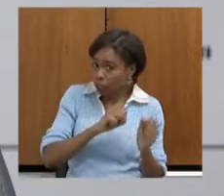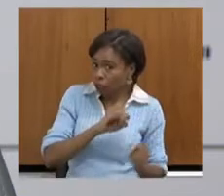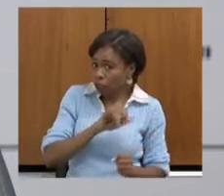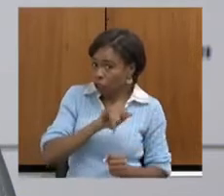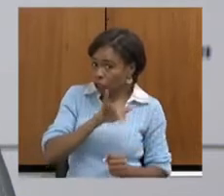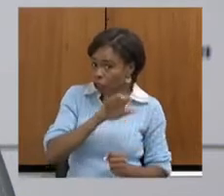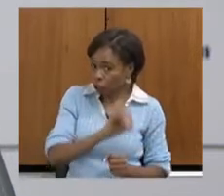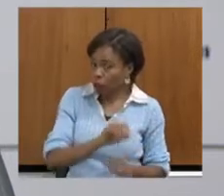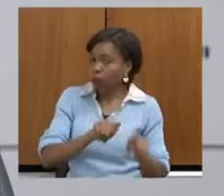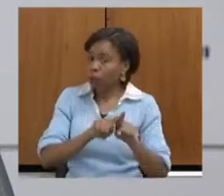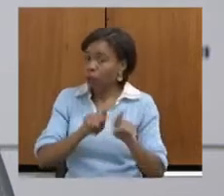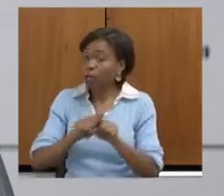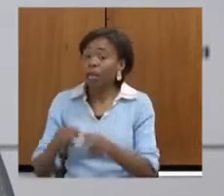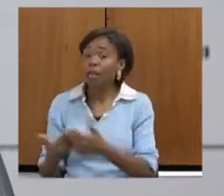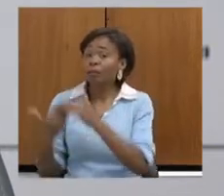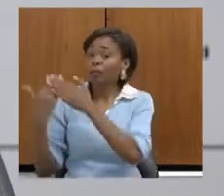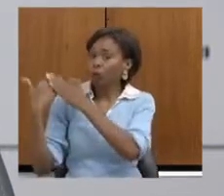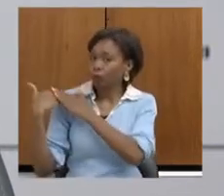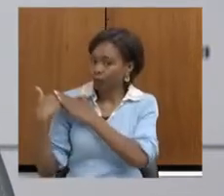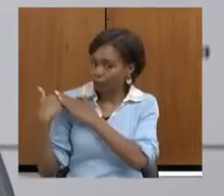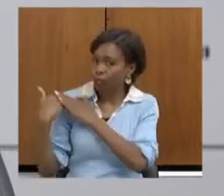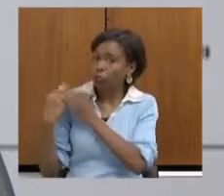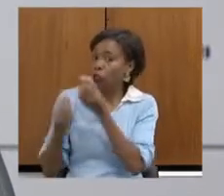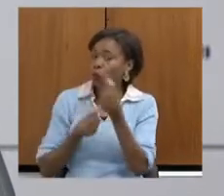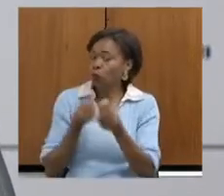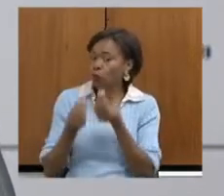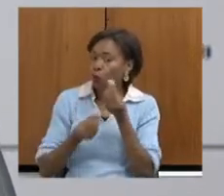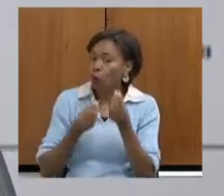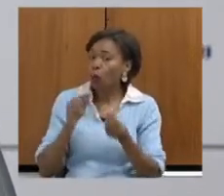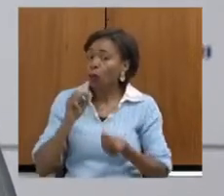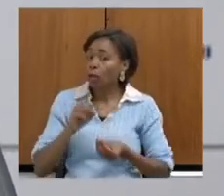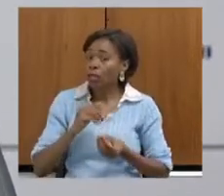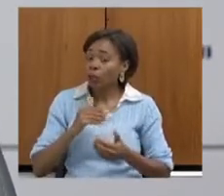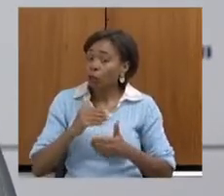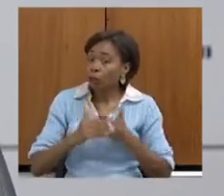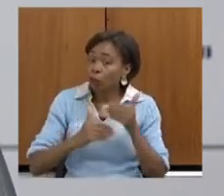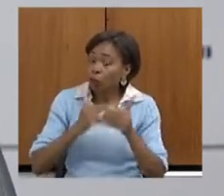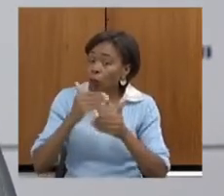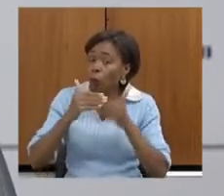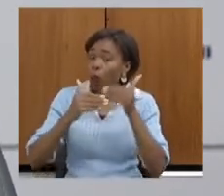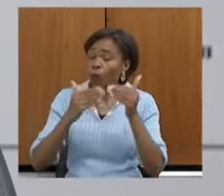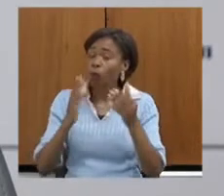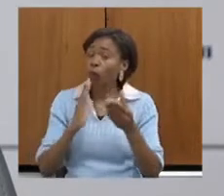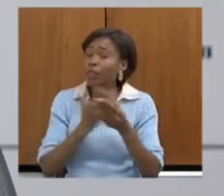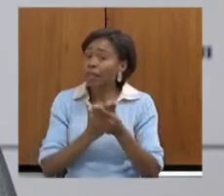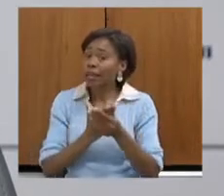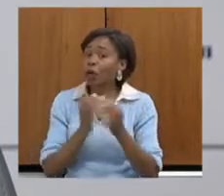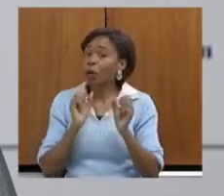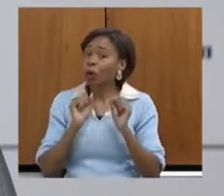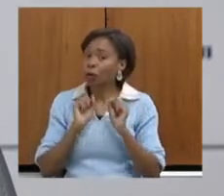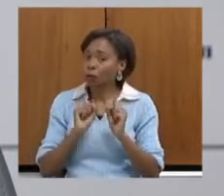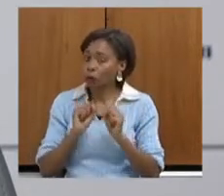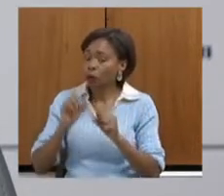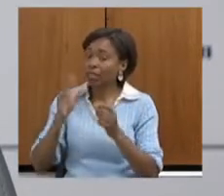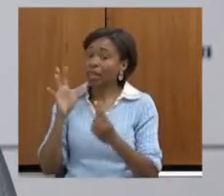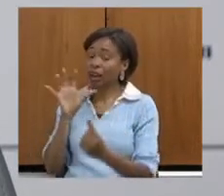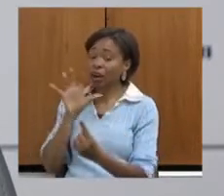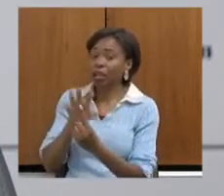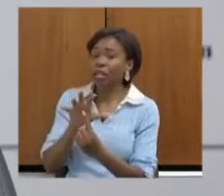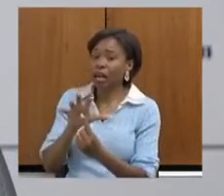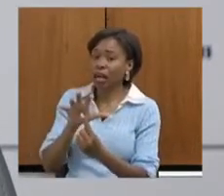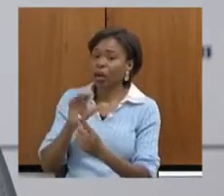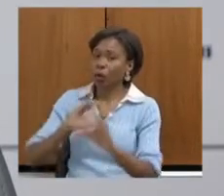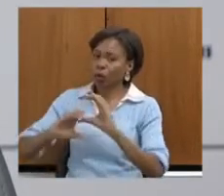ter responsabilidade com a maneira como as inseguranças do processo podem afetar a comunicação efetiva nos territórios